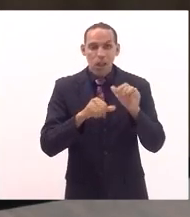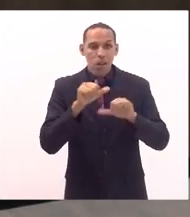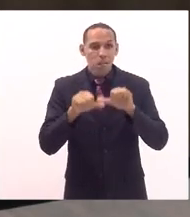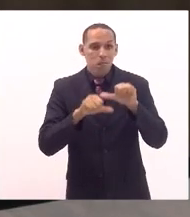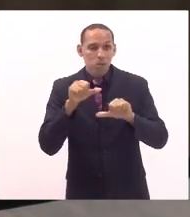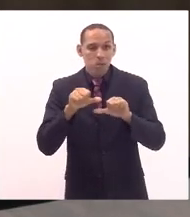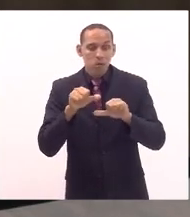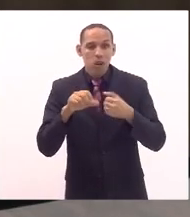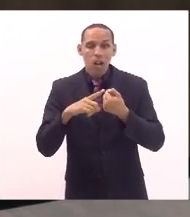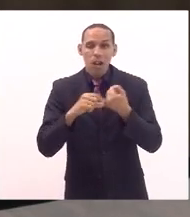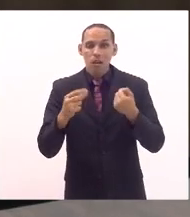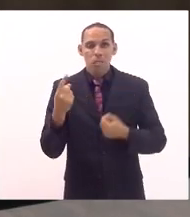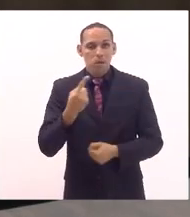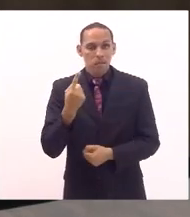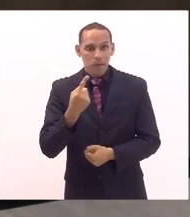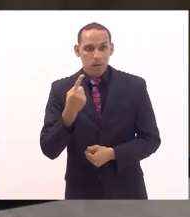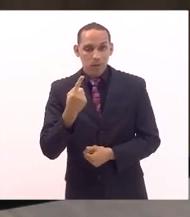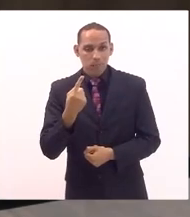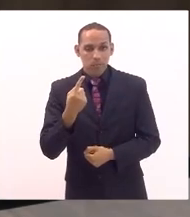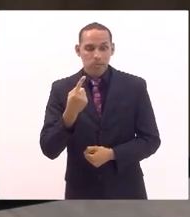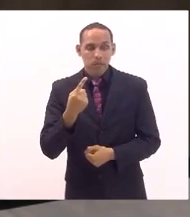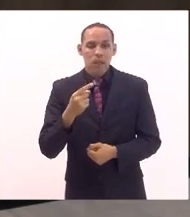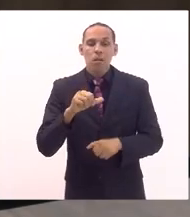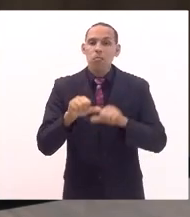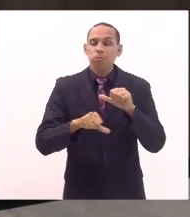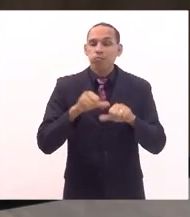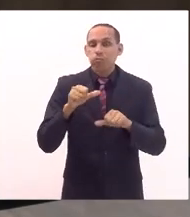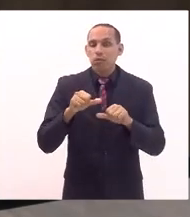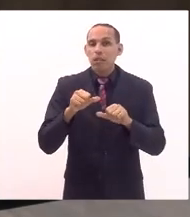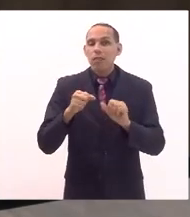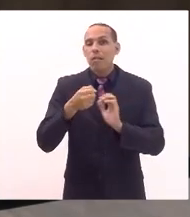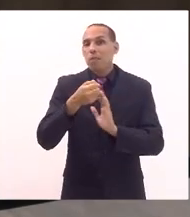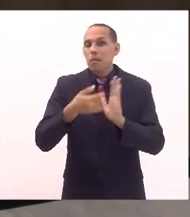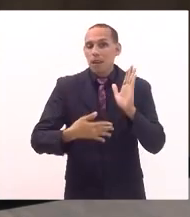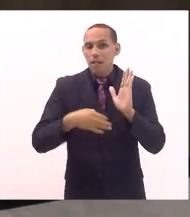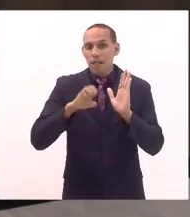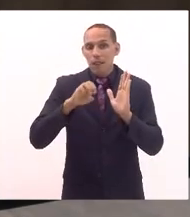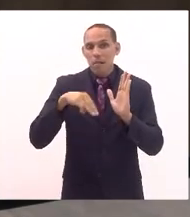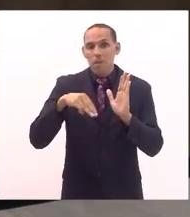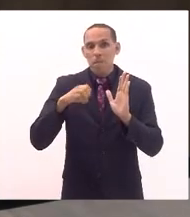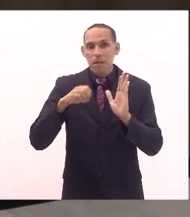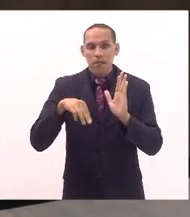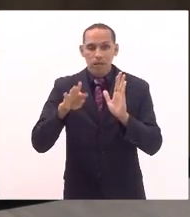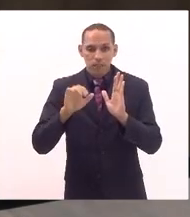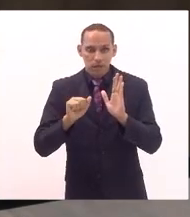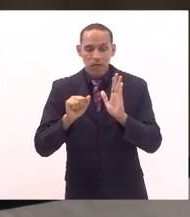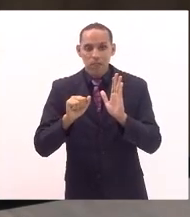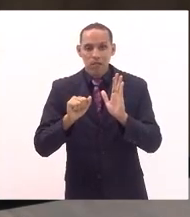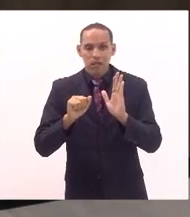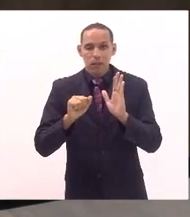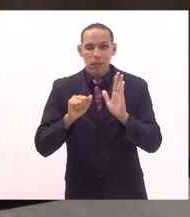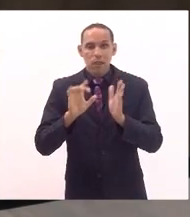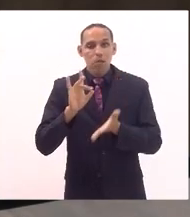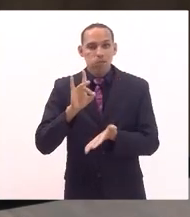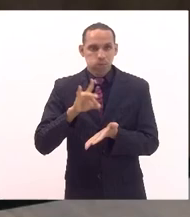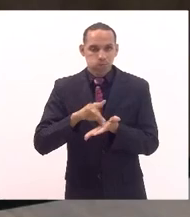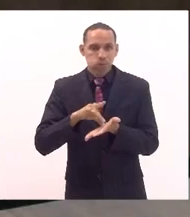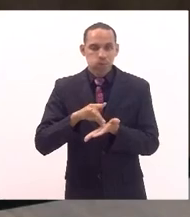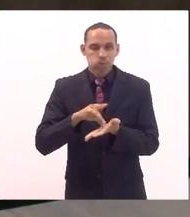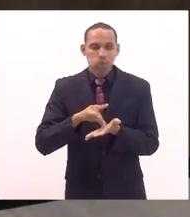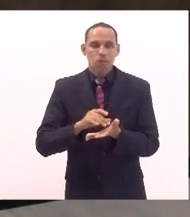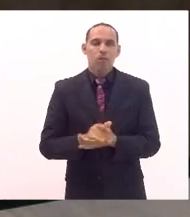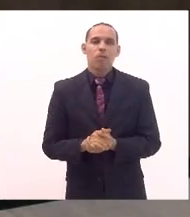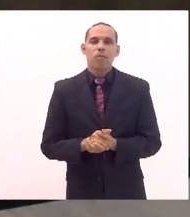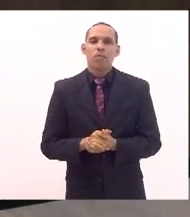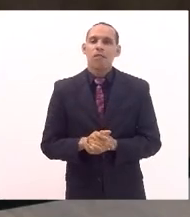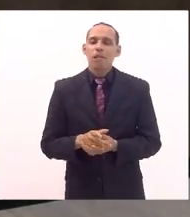modificando o artigo primeiro e modificando a ementa a ementa original do projeto